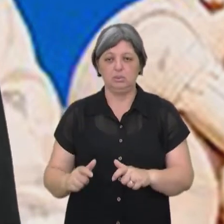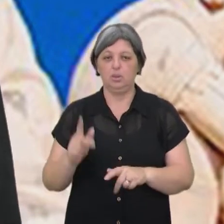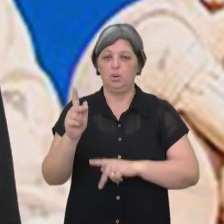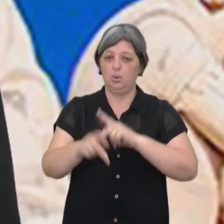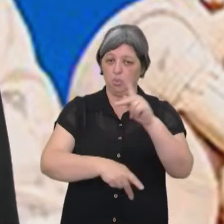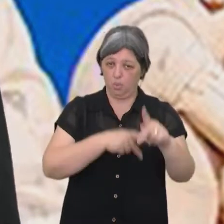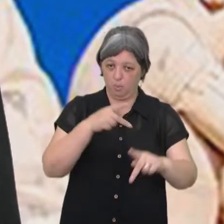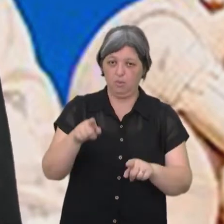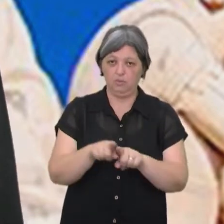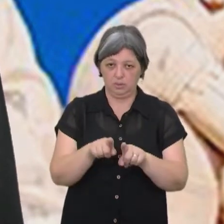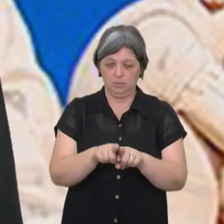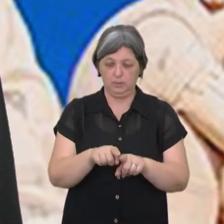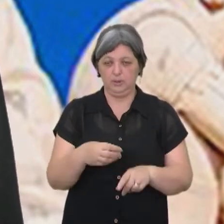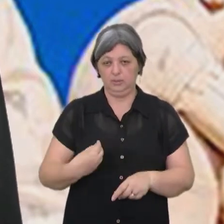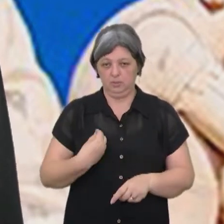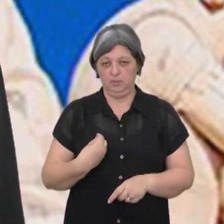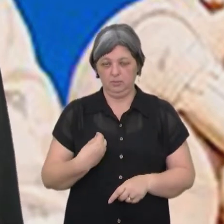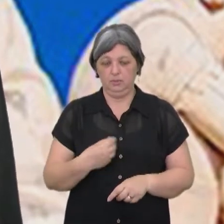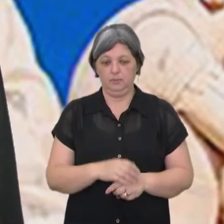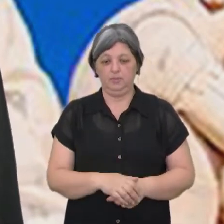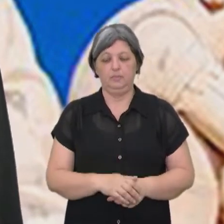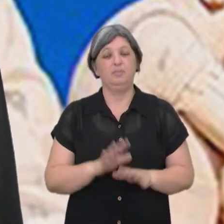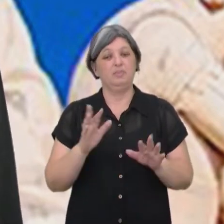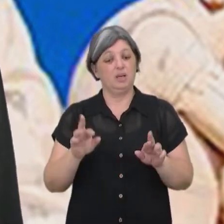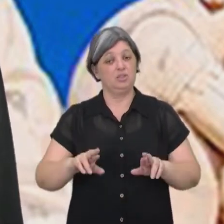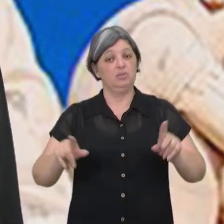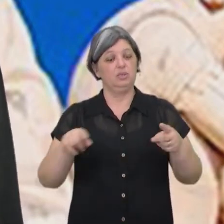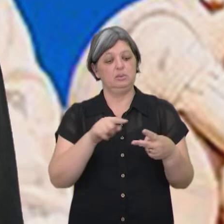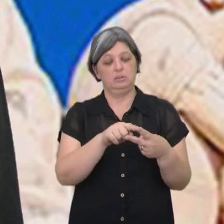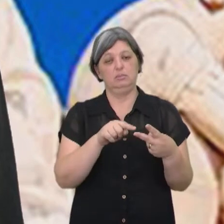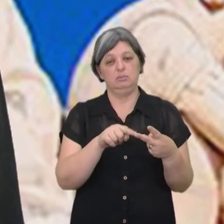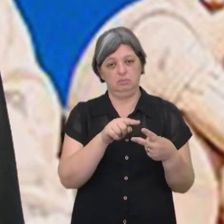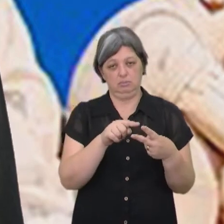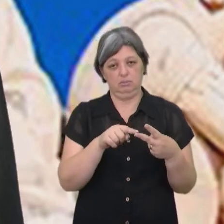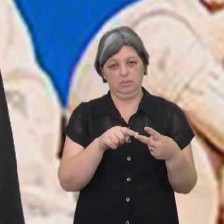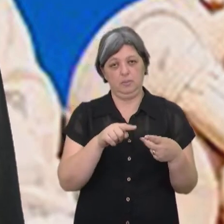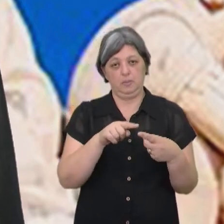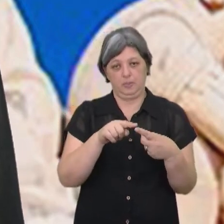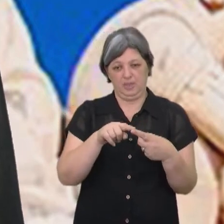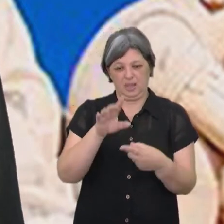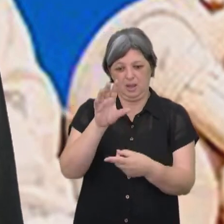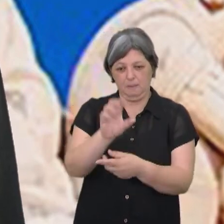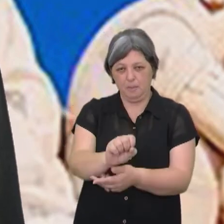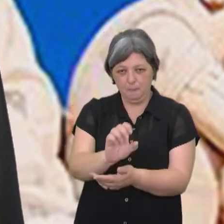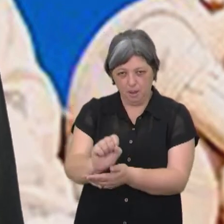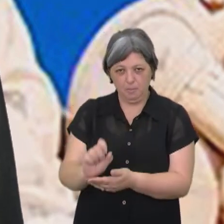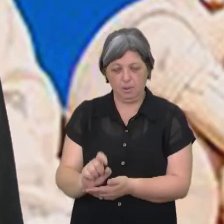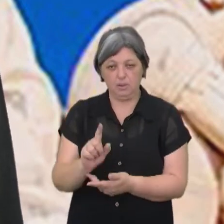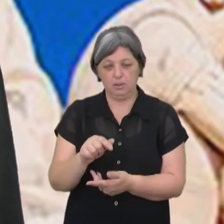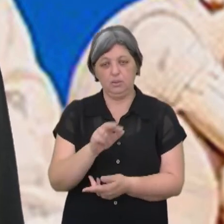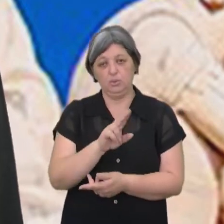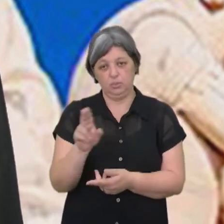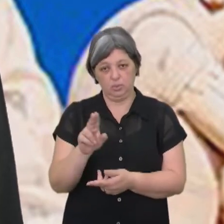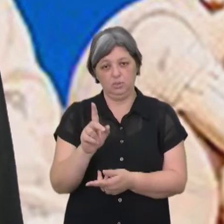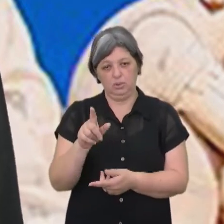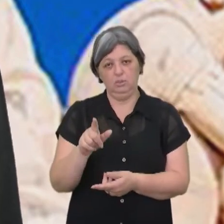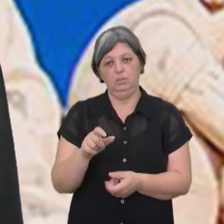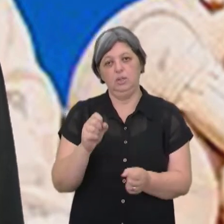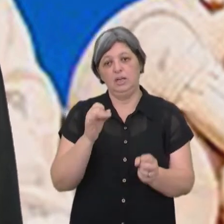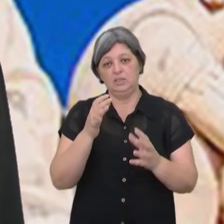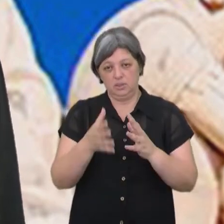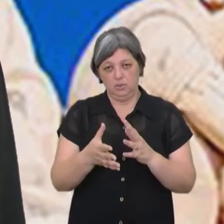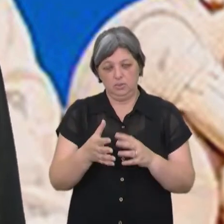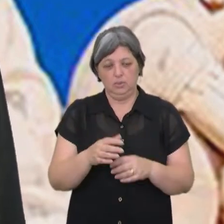se encontra. A diferença entre os dois é que o colonialismo é como a gente chama esse ato, essa